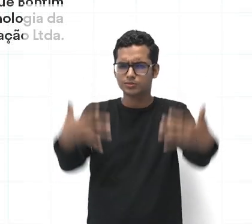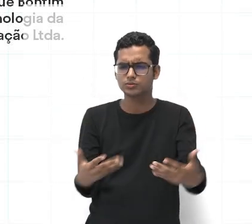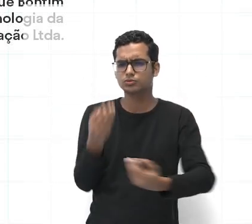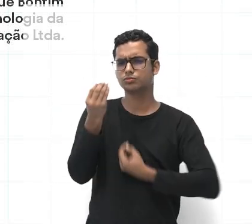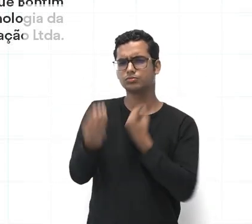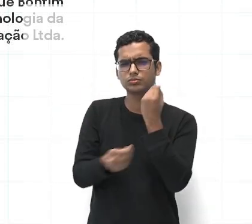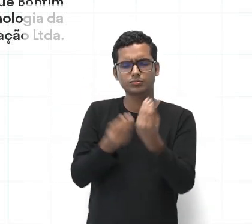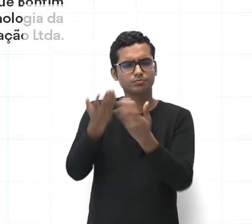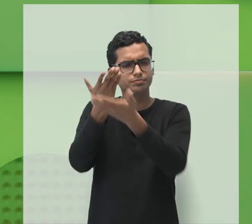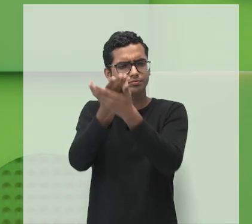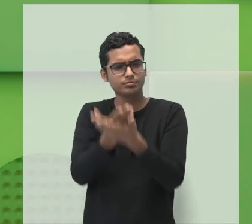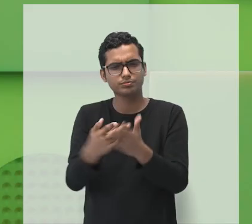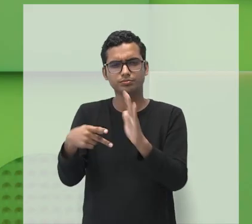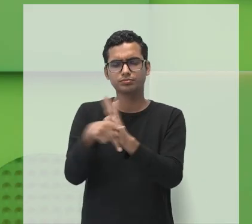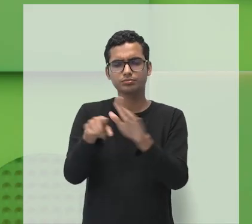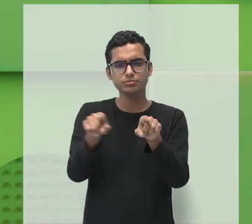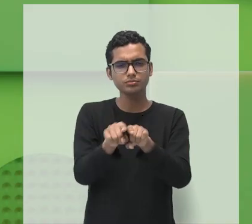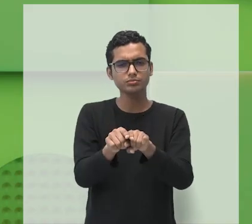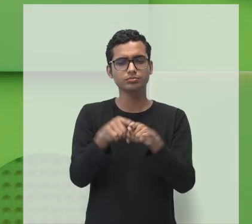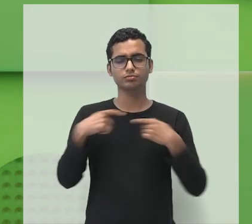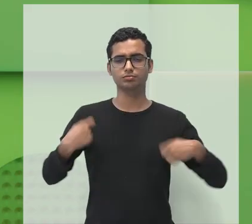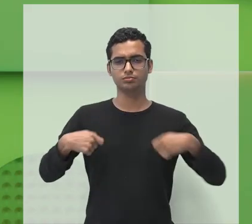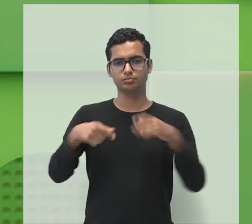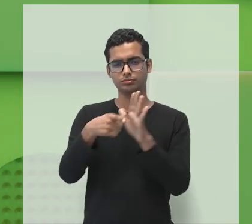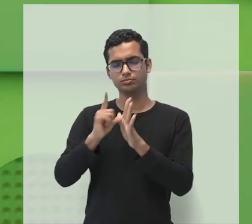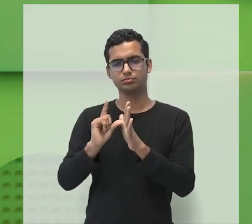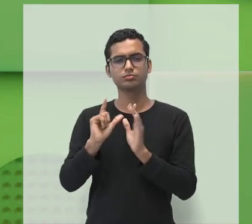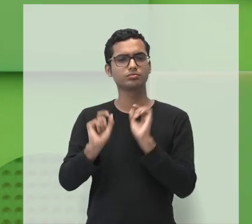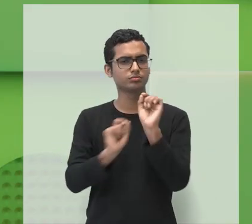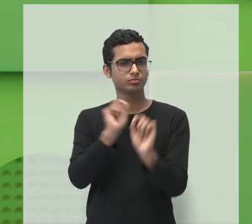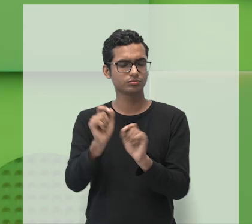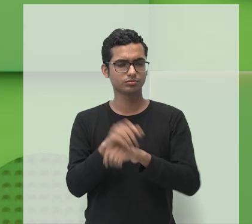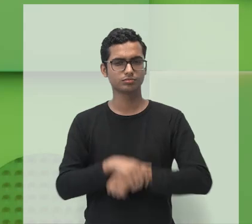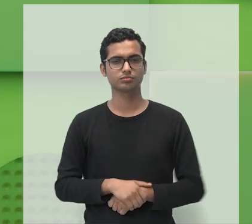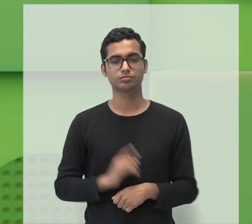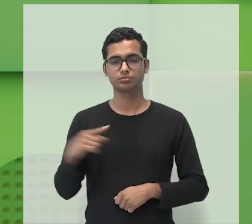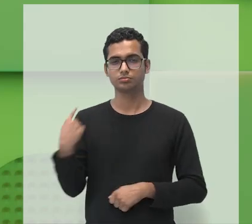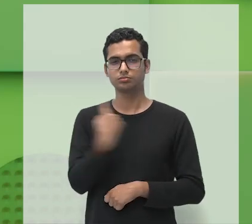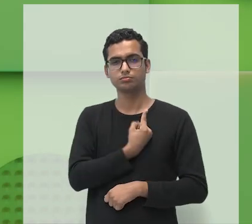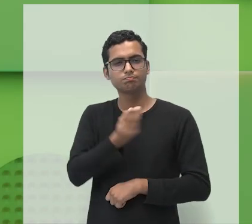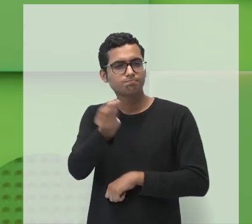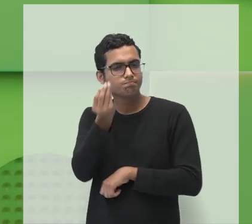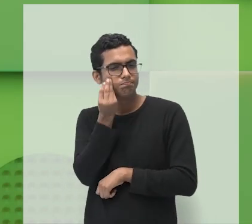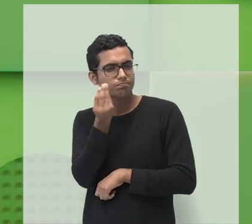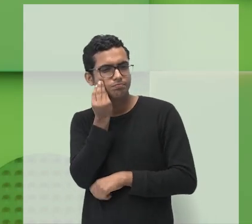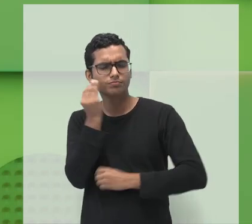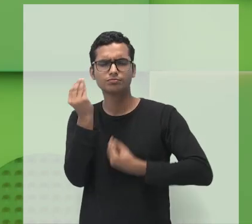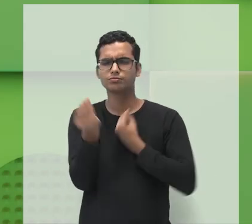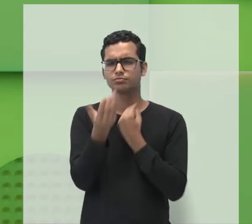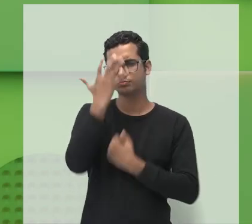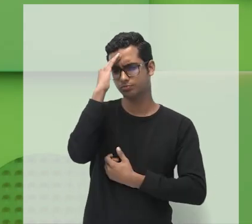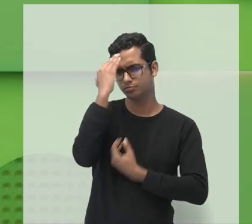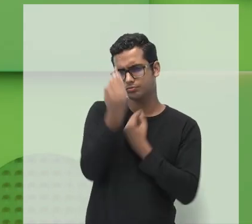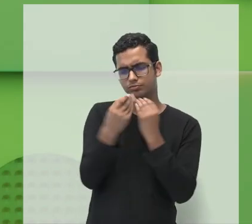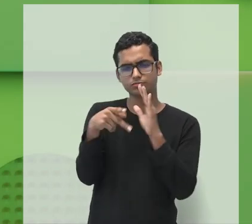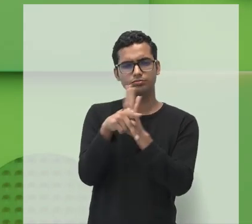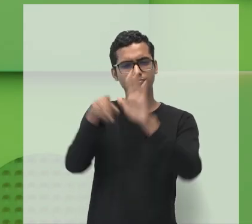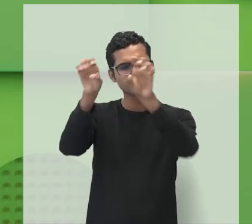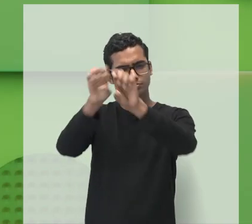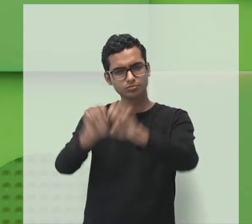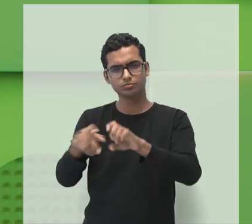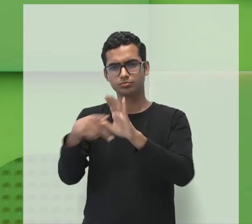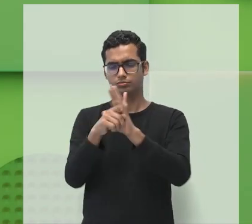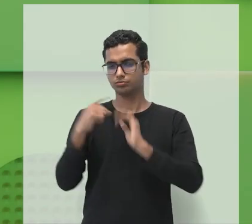um pouquinho sobre os distúrbios, é necessário que a gente observe e entenda um pouquinho sobre a anatomia